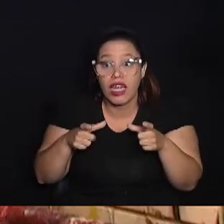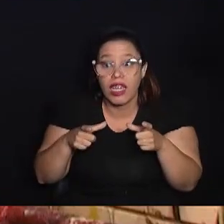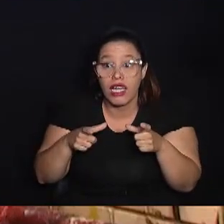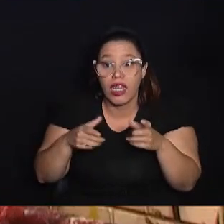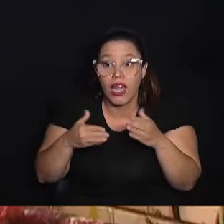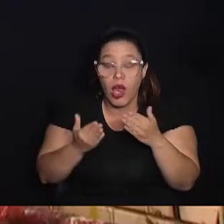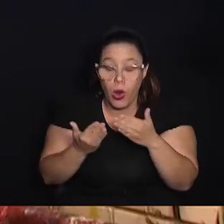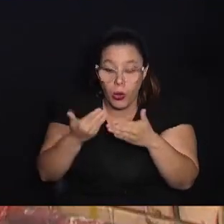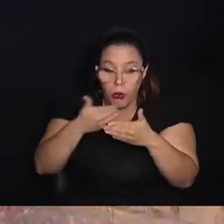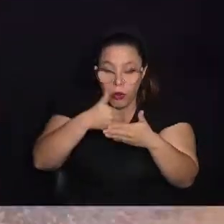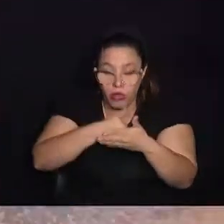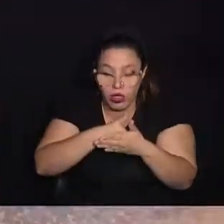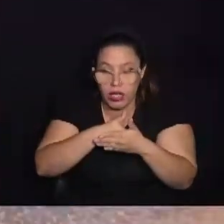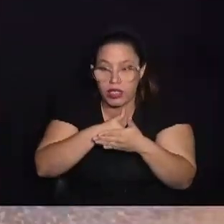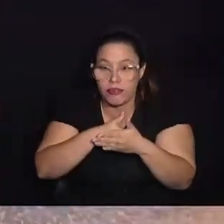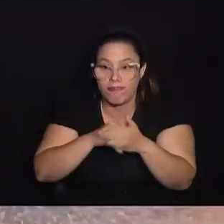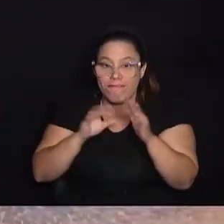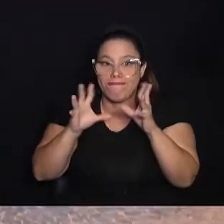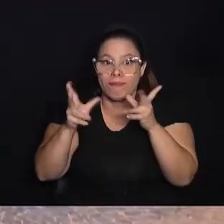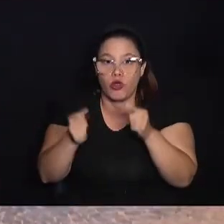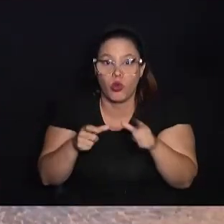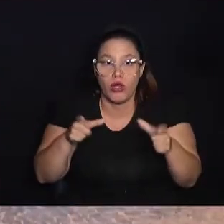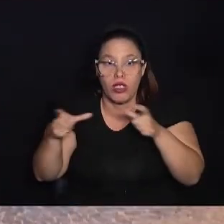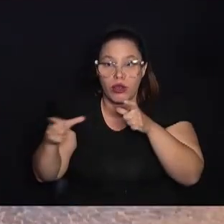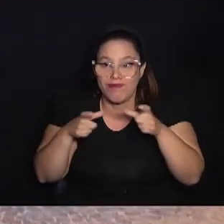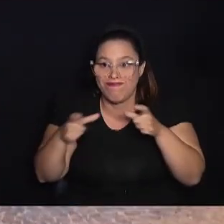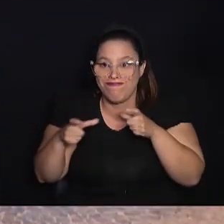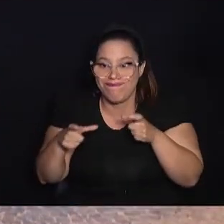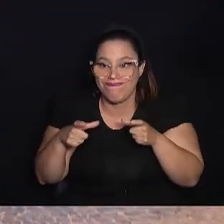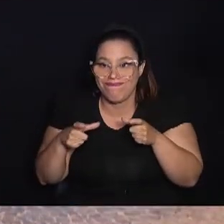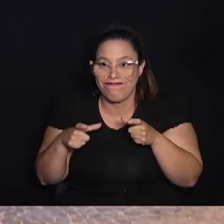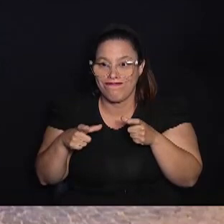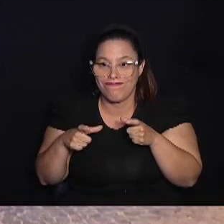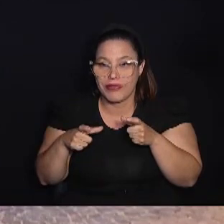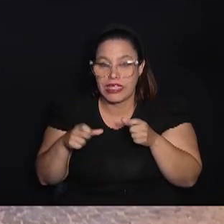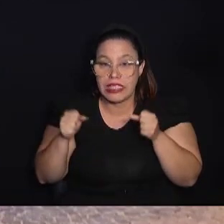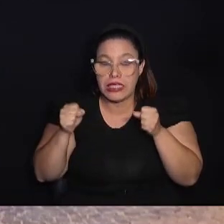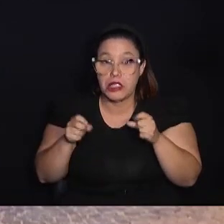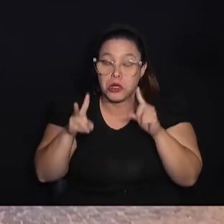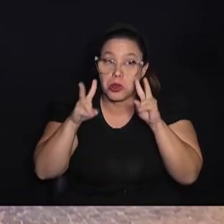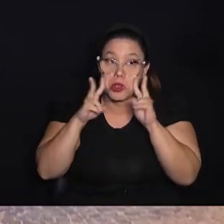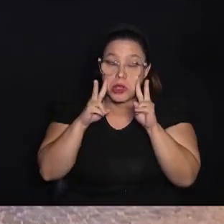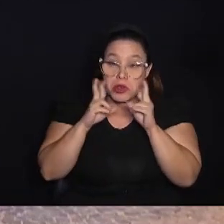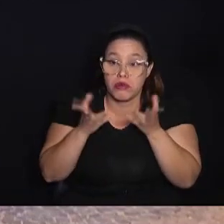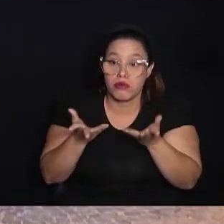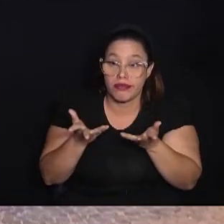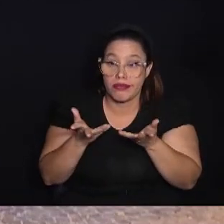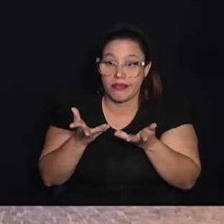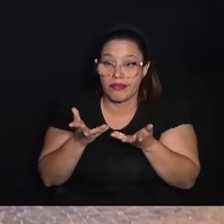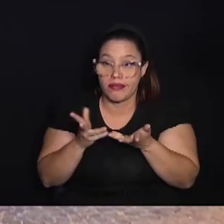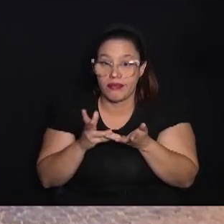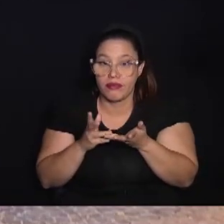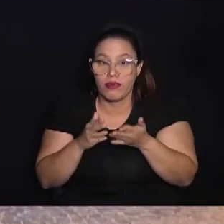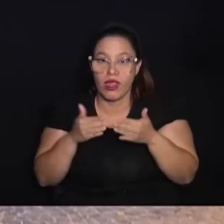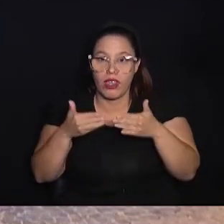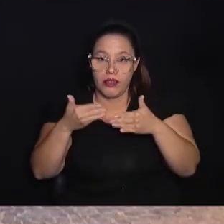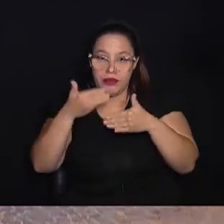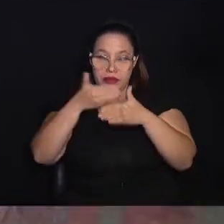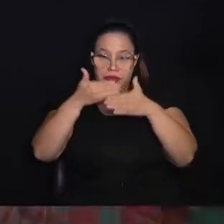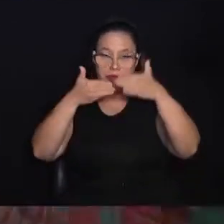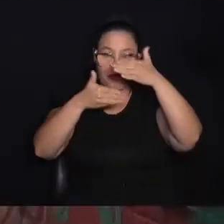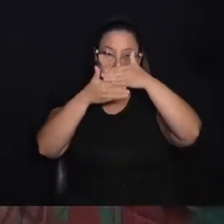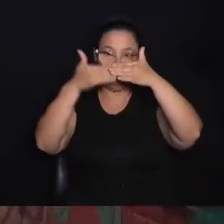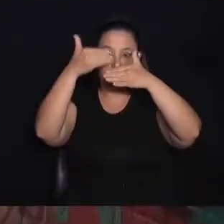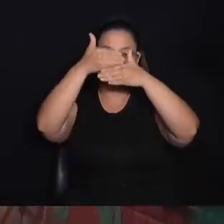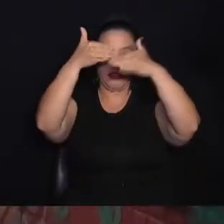de todo esse espaço que a gente pode vislumbrar né são paredes porque